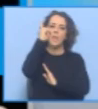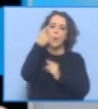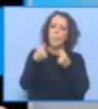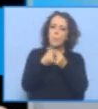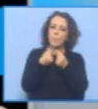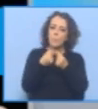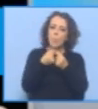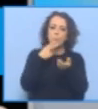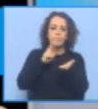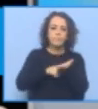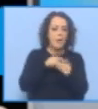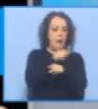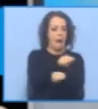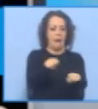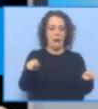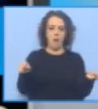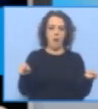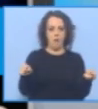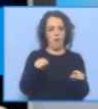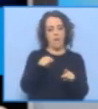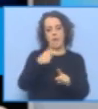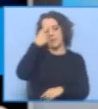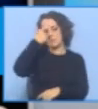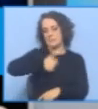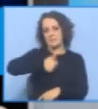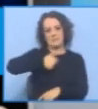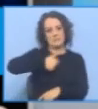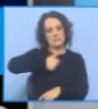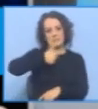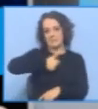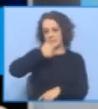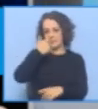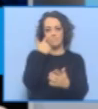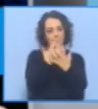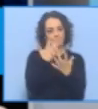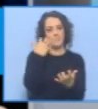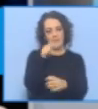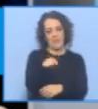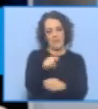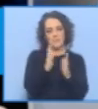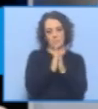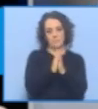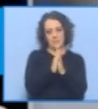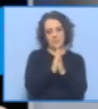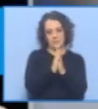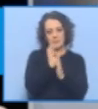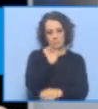que conhecemos, é assim a primeira coisa a fazer realçar nesta liturgia. Né? E